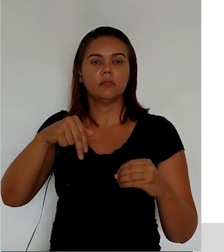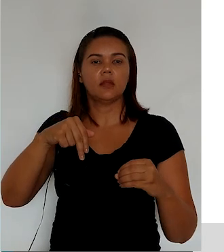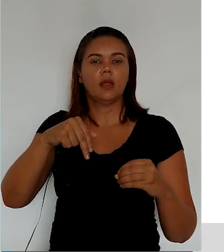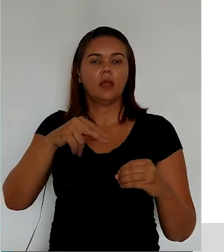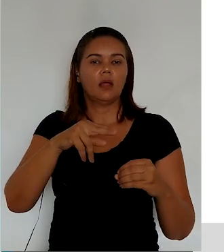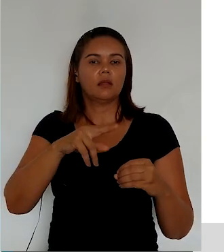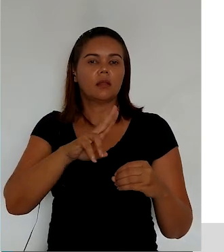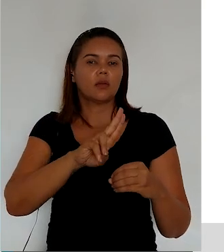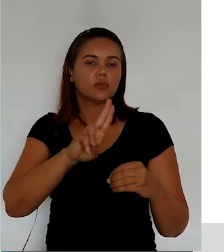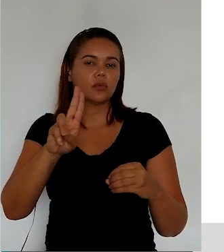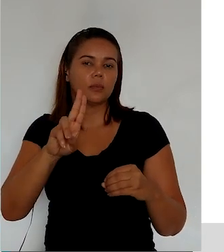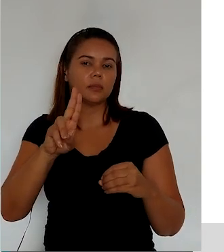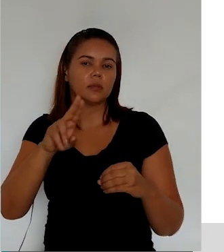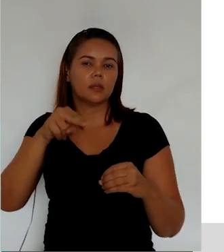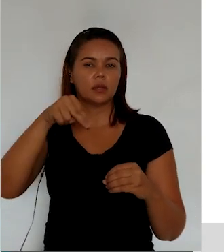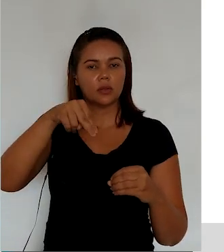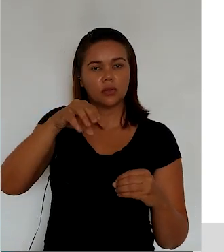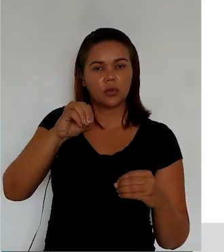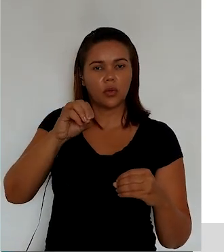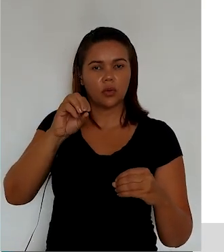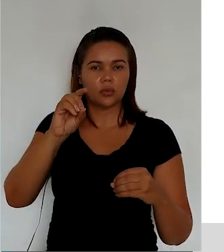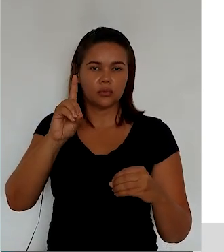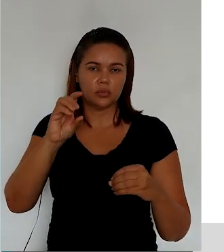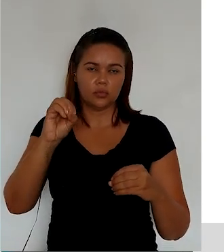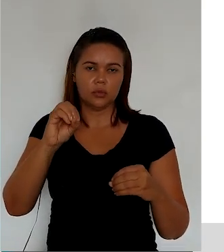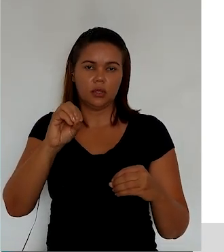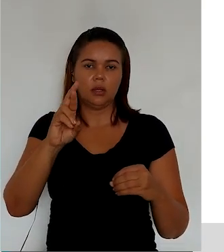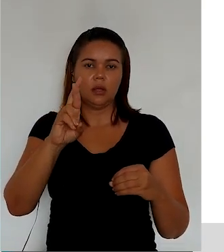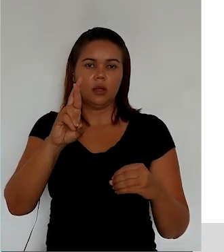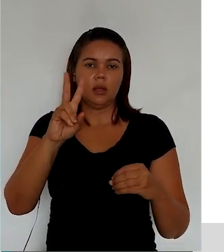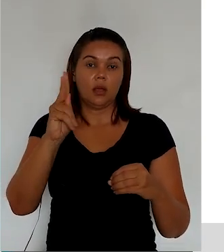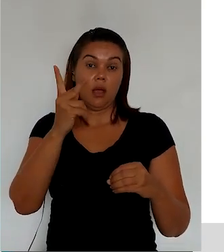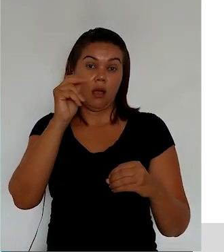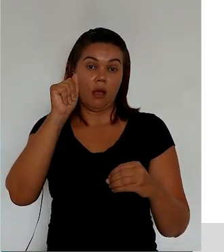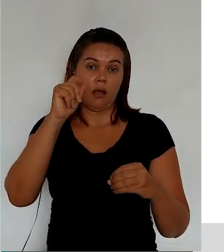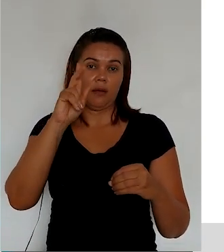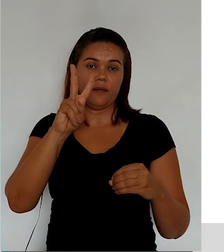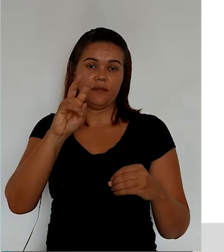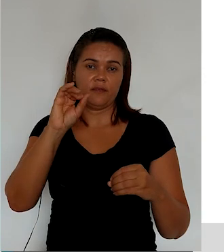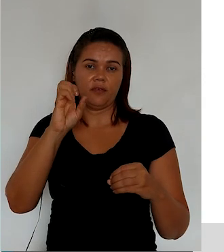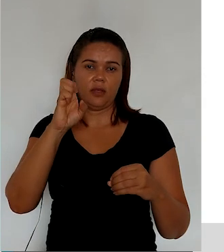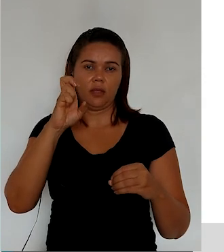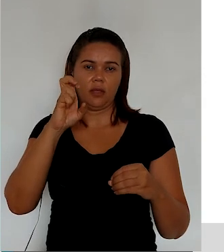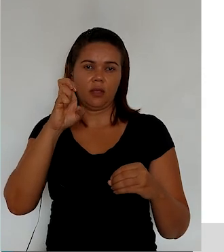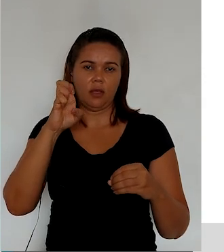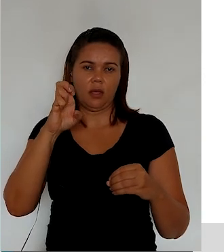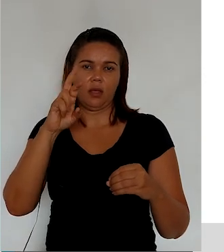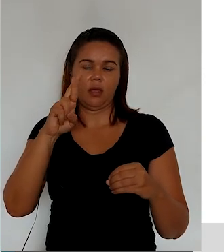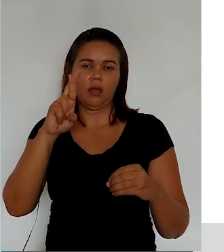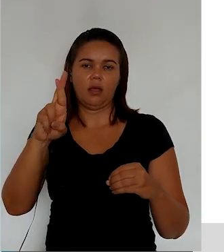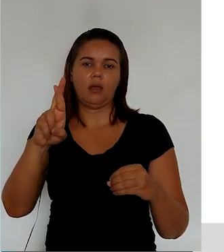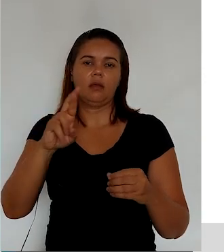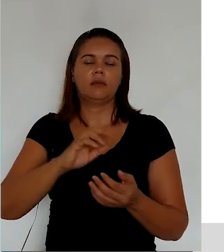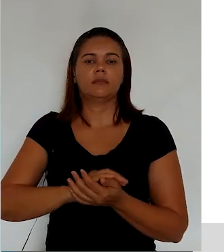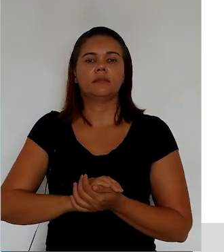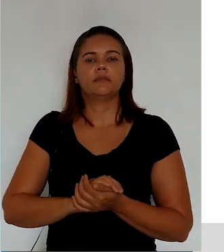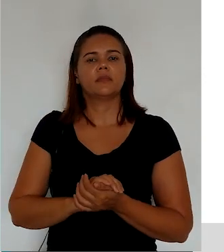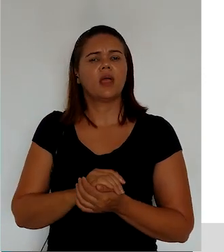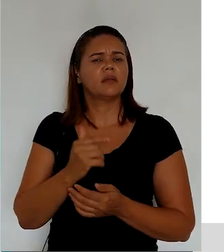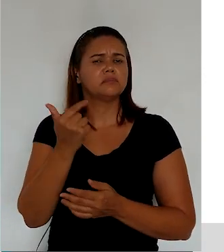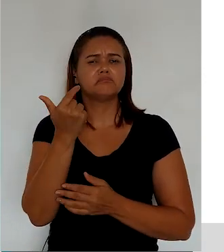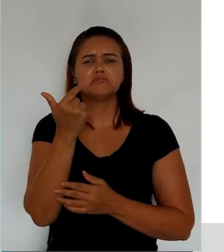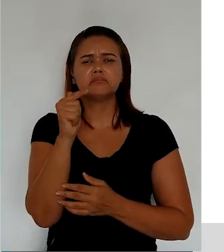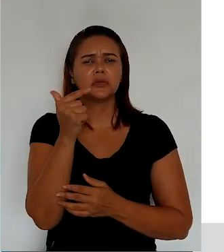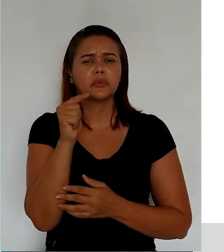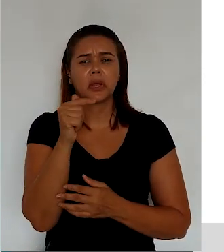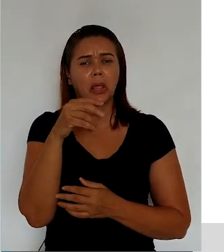denominamos de nodo de Ranvier. E neste ponto, não há cobertura